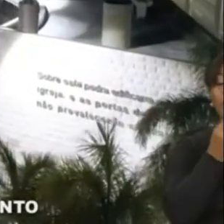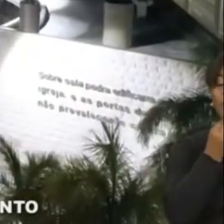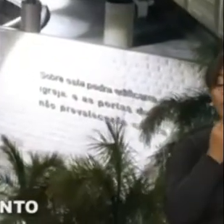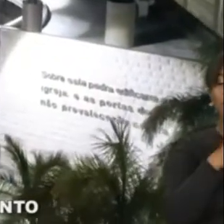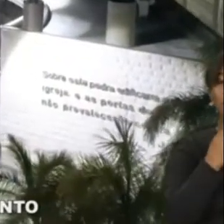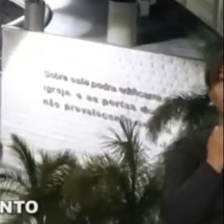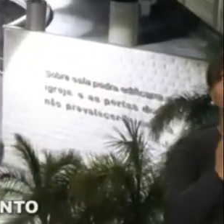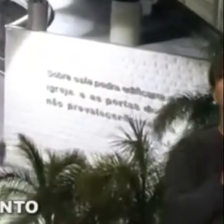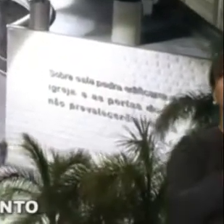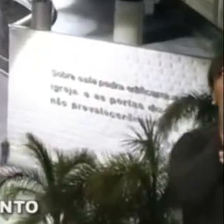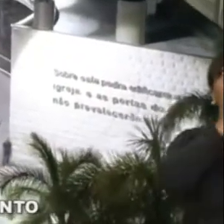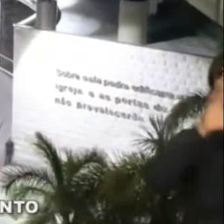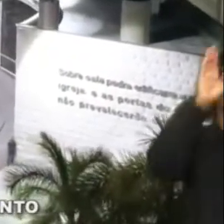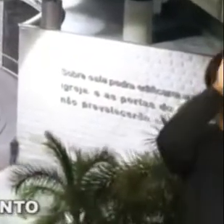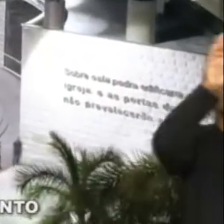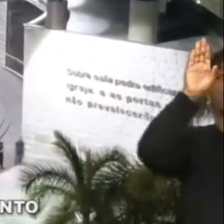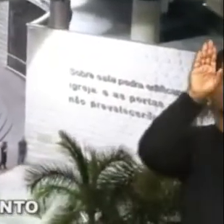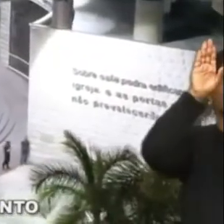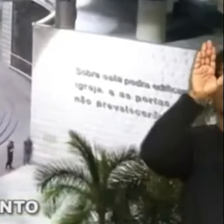no céu.